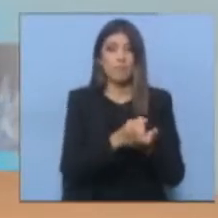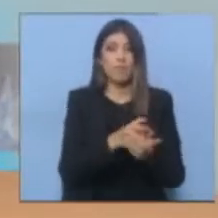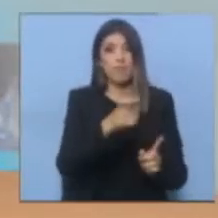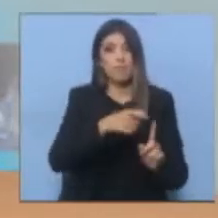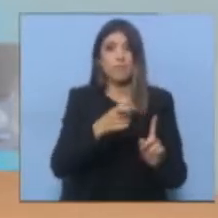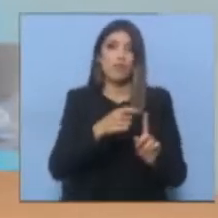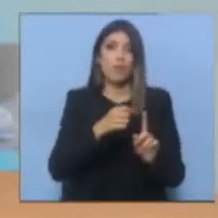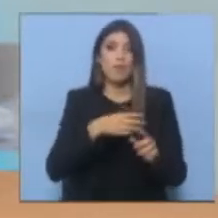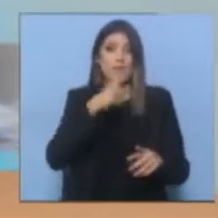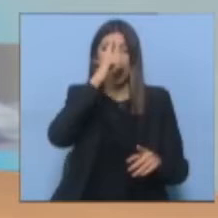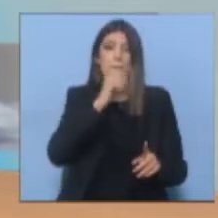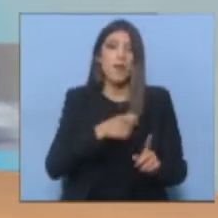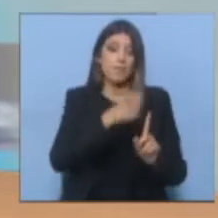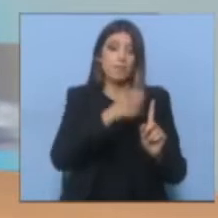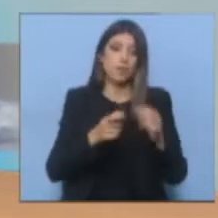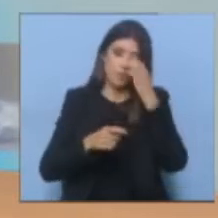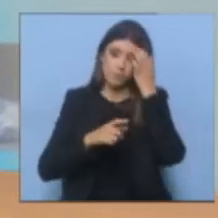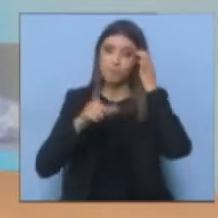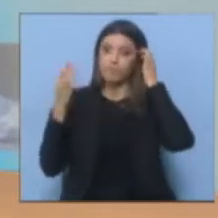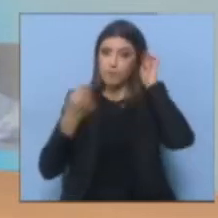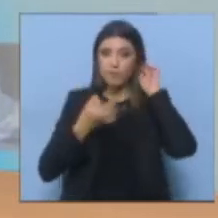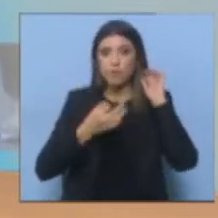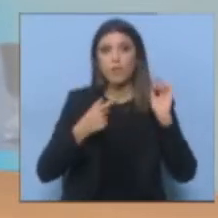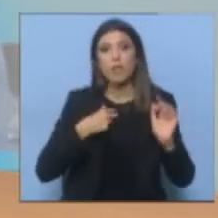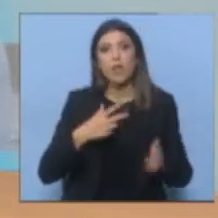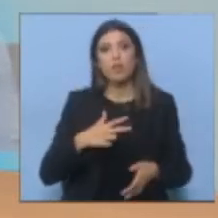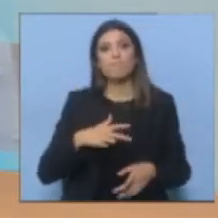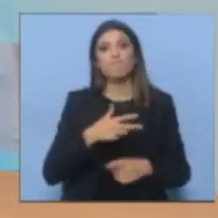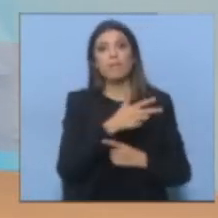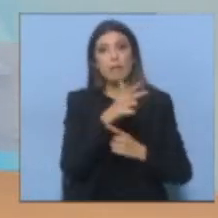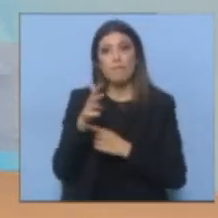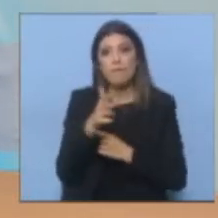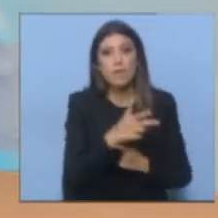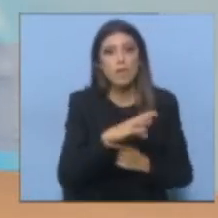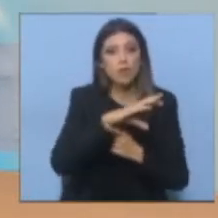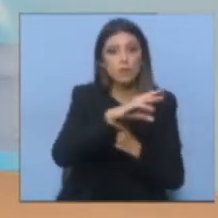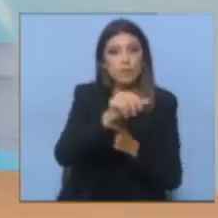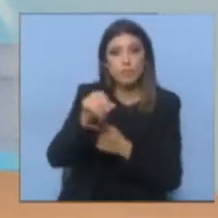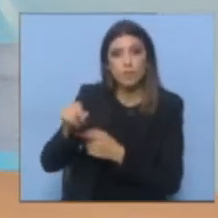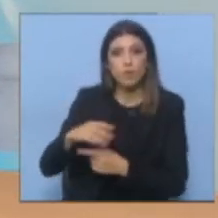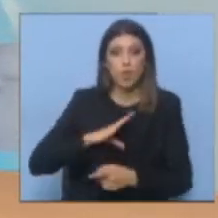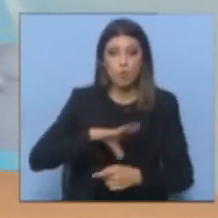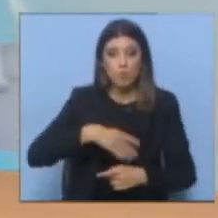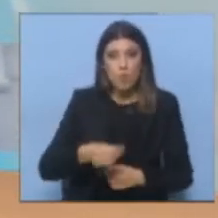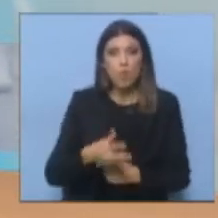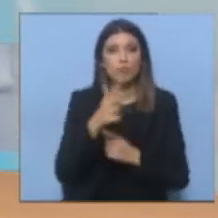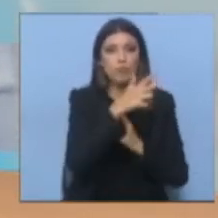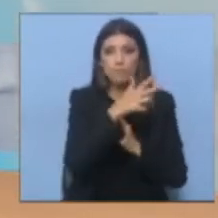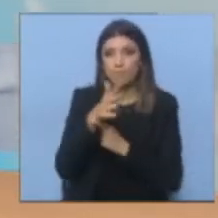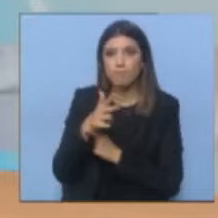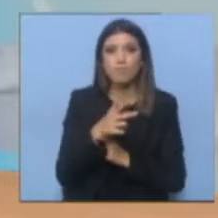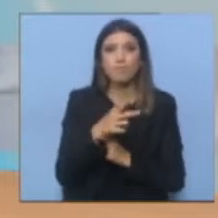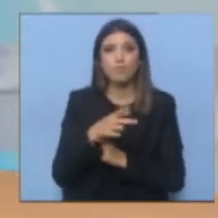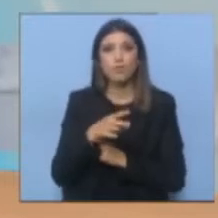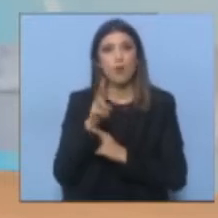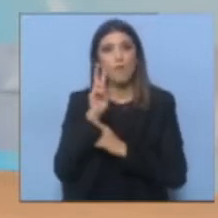vários testemunhos e vários vídeos de regiões do mundo que nos dão conta realmente destas situações de perseguição